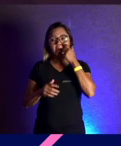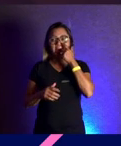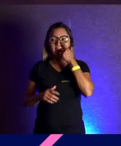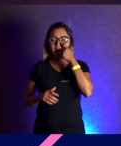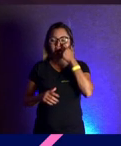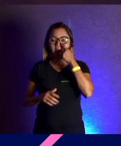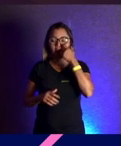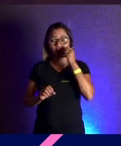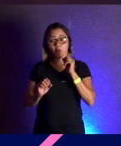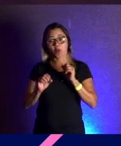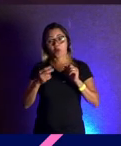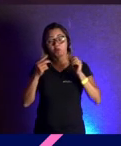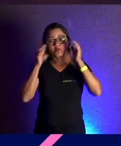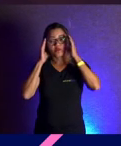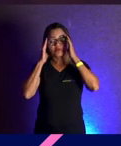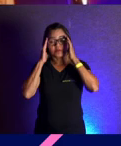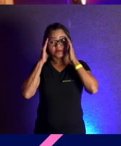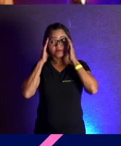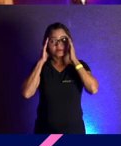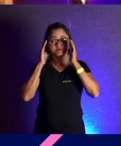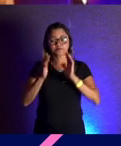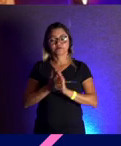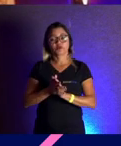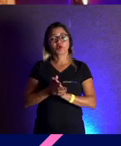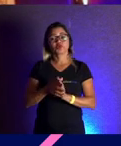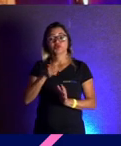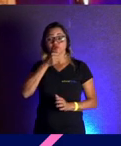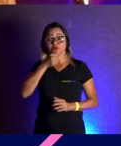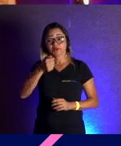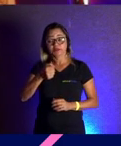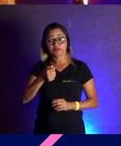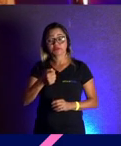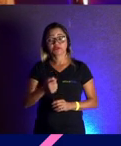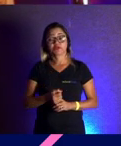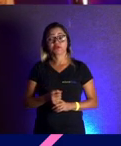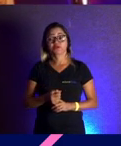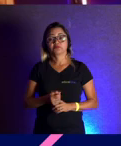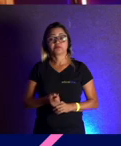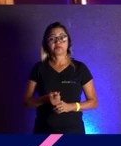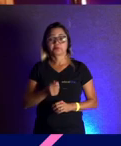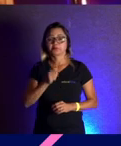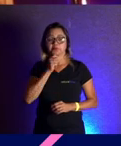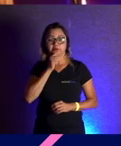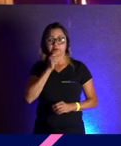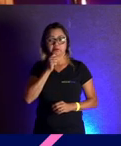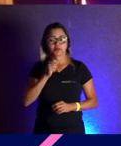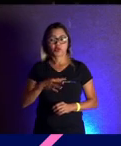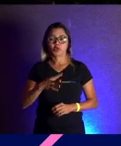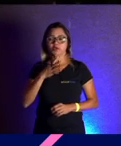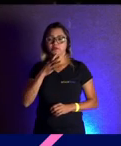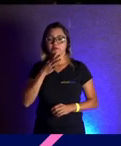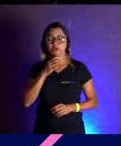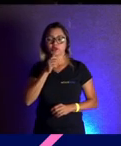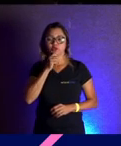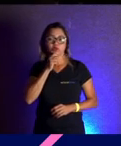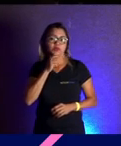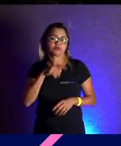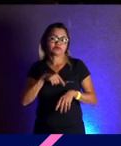se talvez seja o caso mais frequente para jornalistas, onde não há conhecimento, ou não há tempo, ou não